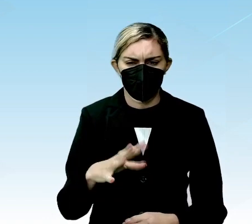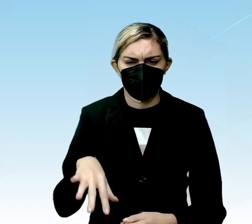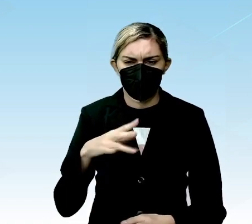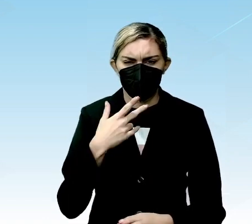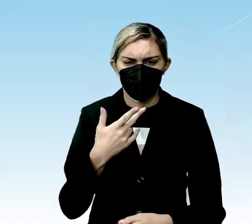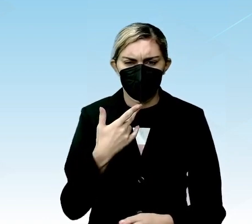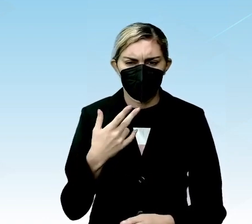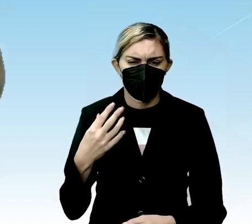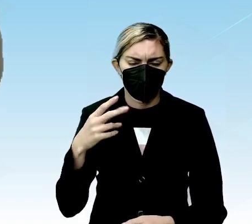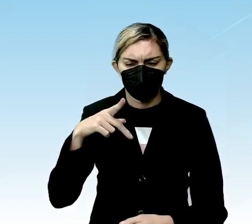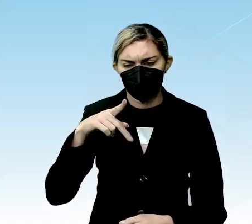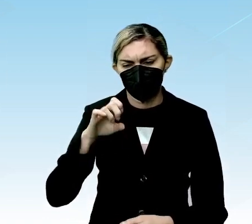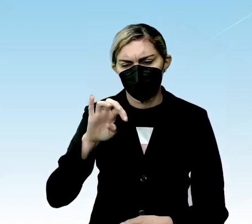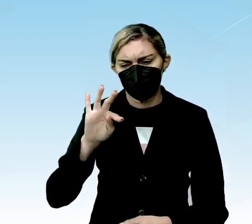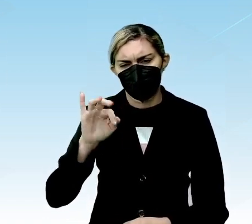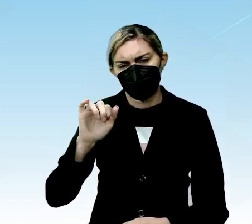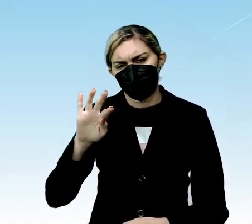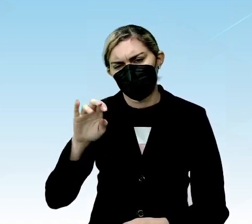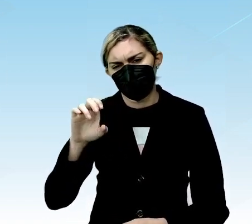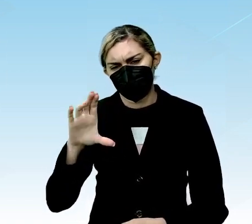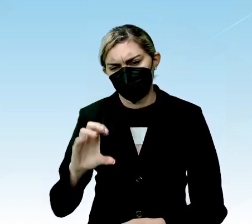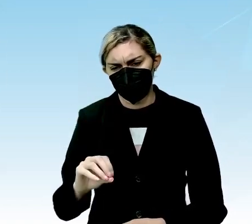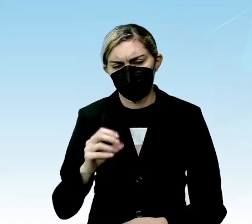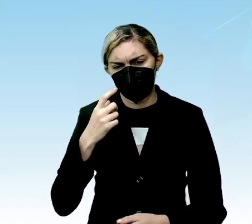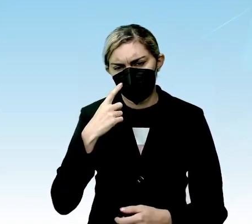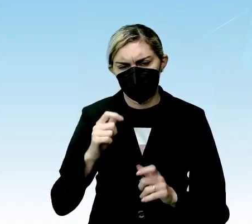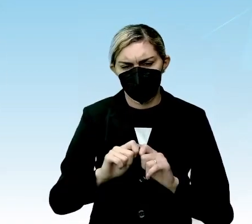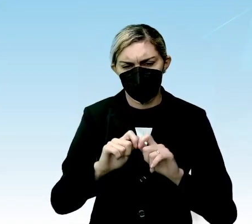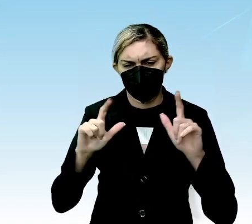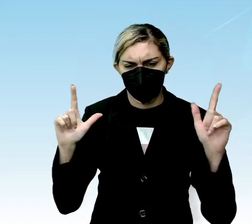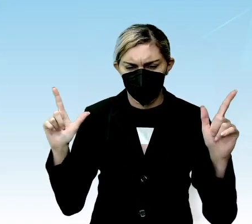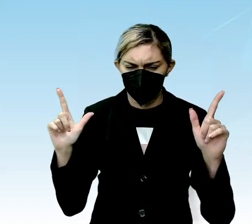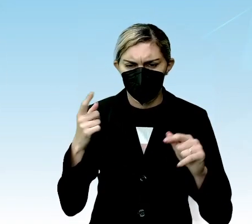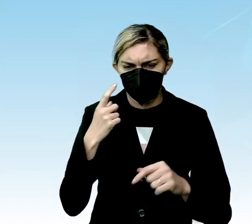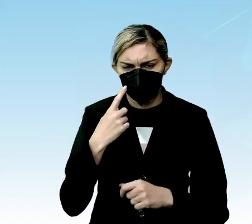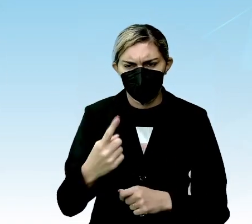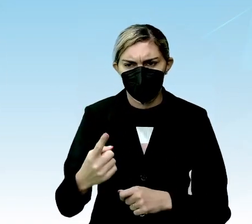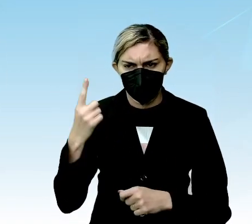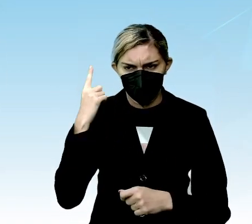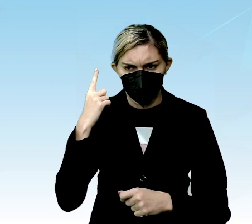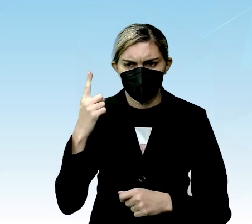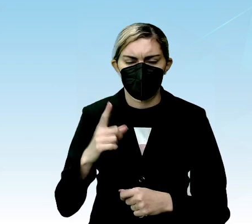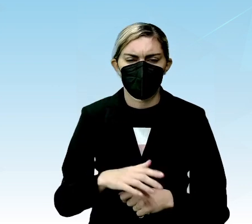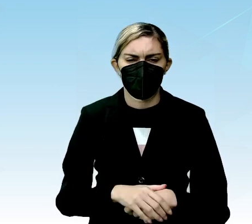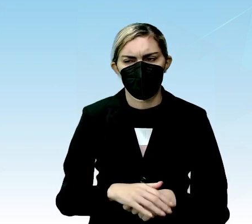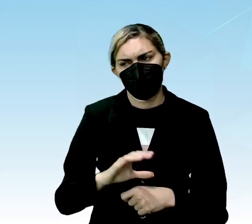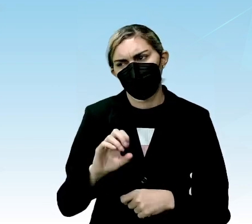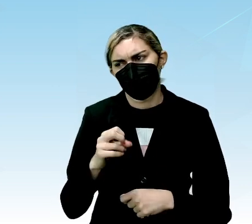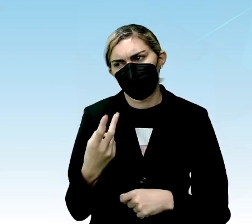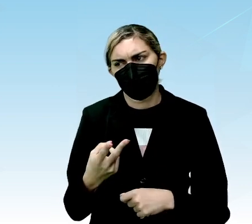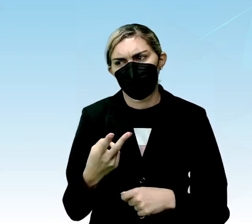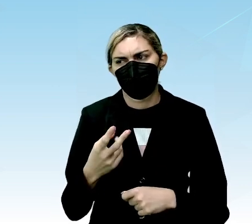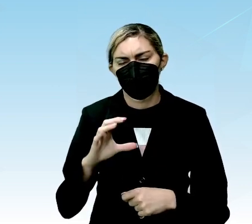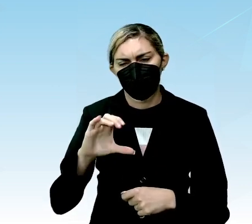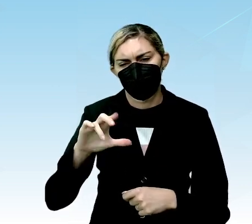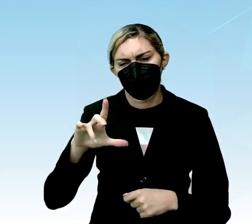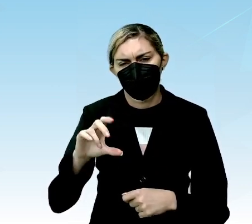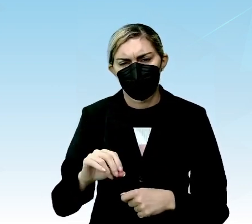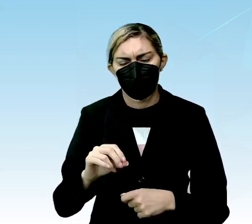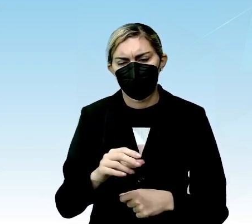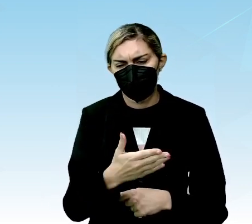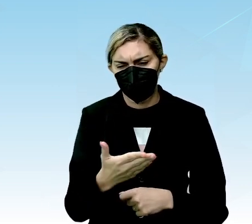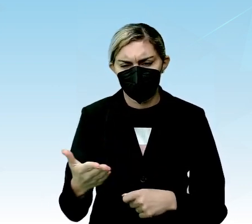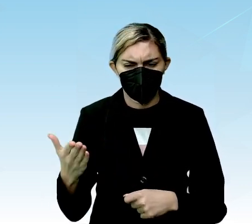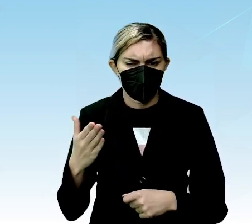fala em Pentateuco, na tela, podemos ver do grego, olha aí, Pentateucos, ou 5, são os